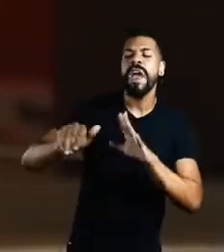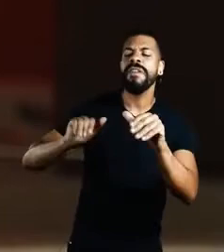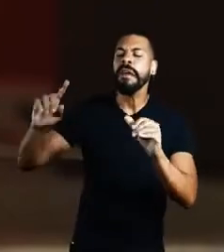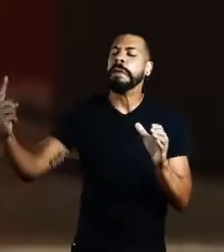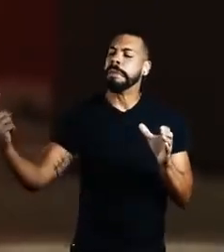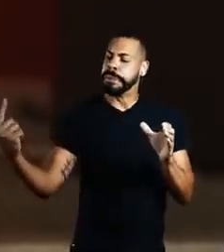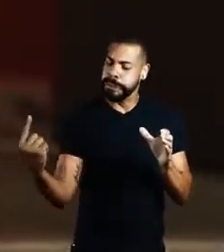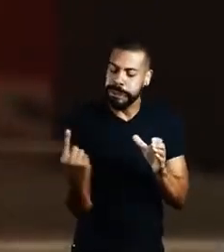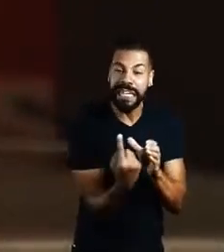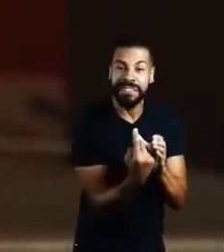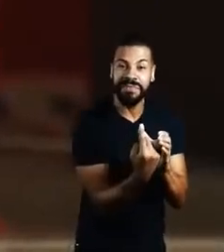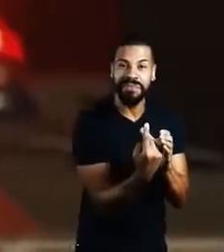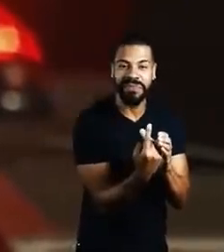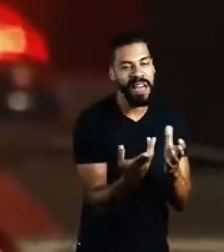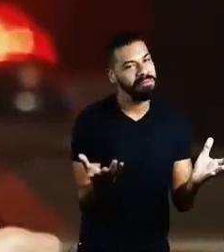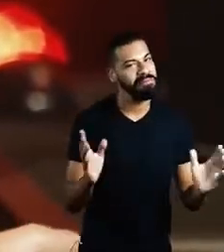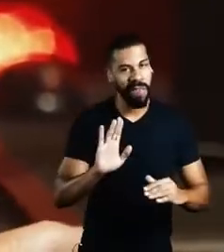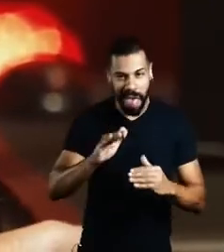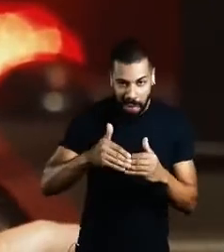também quando o menino chegou...